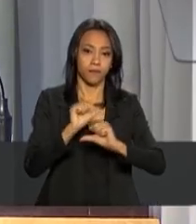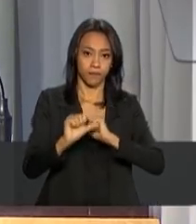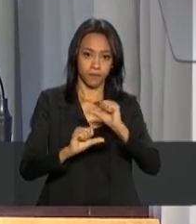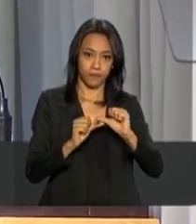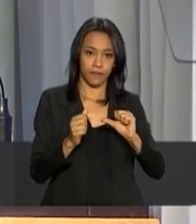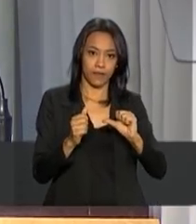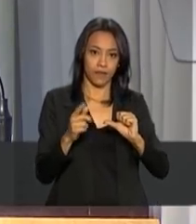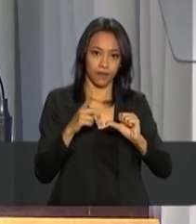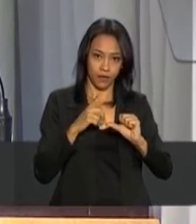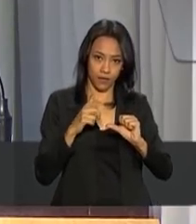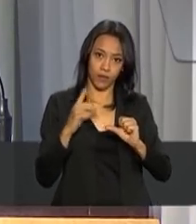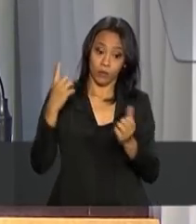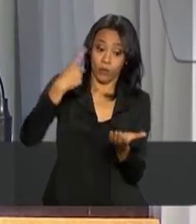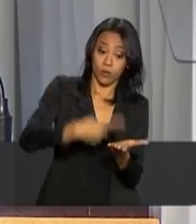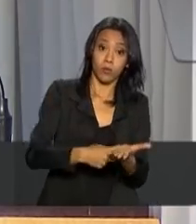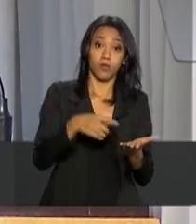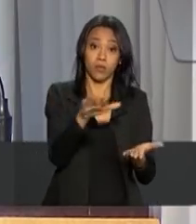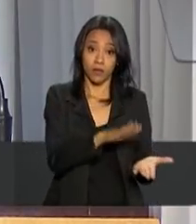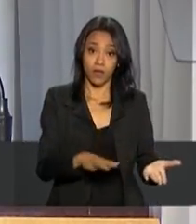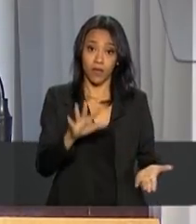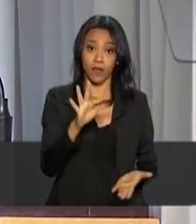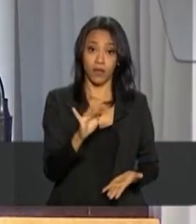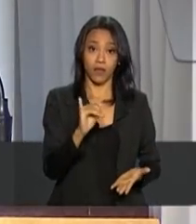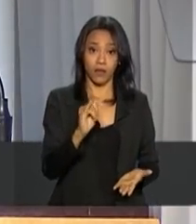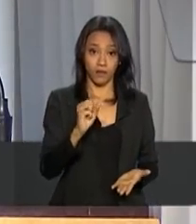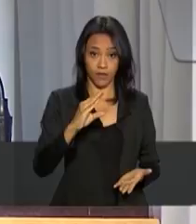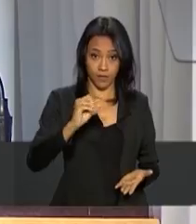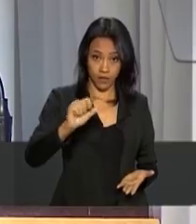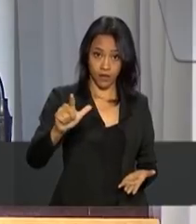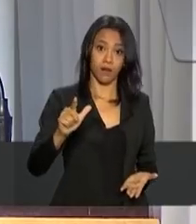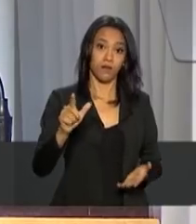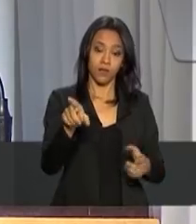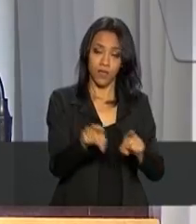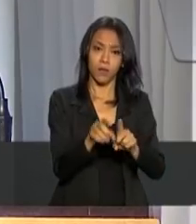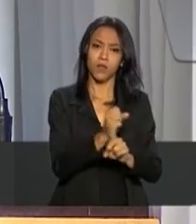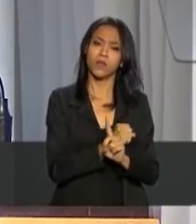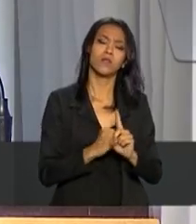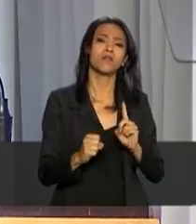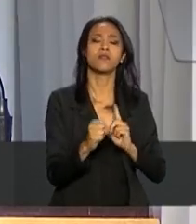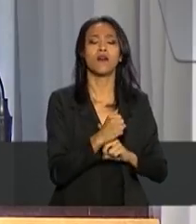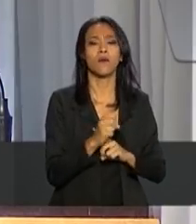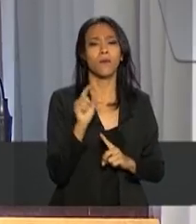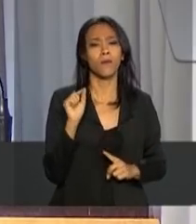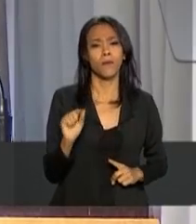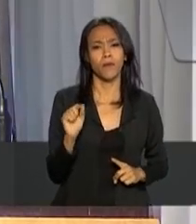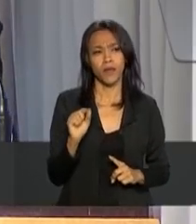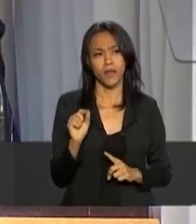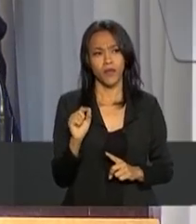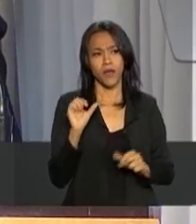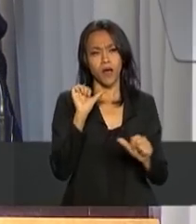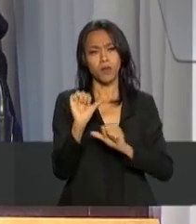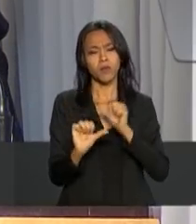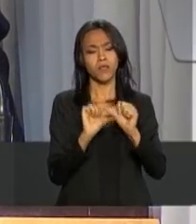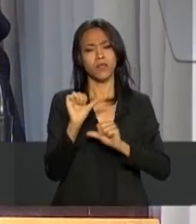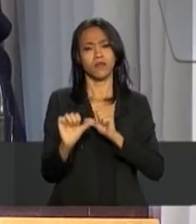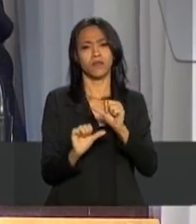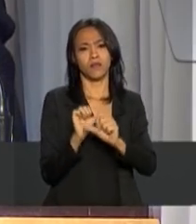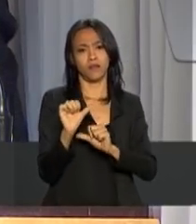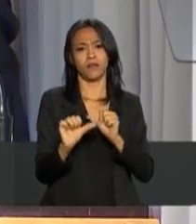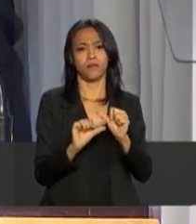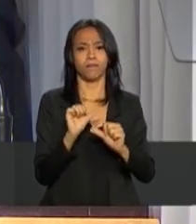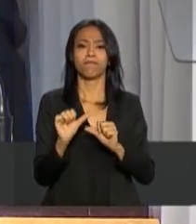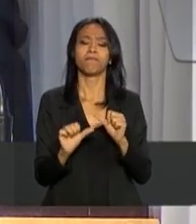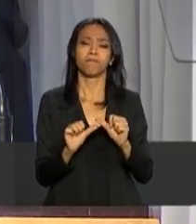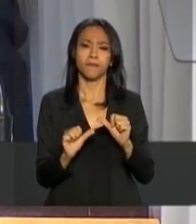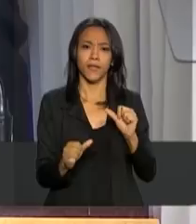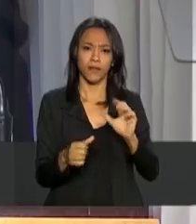de responsabilidade fiscal com responsabilidade social, que foi a reforma do ensino médio. É interessante, uma